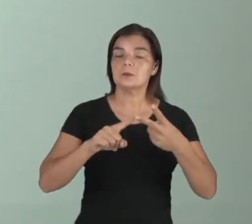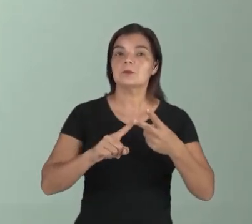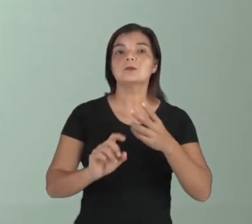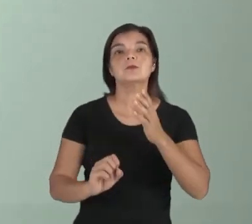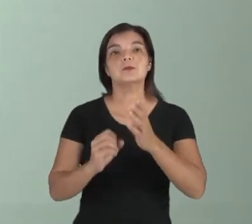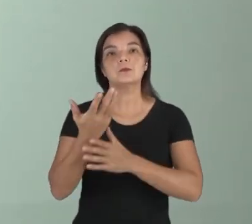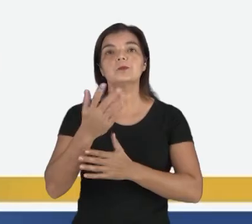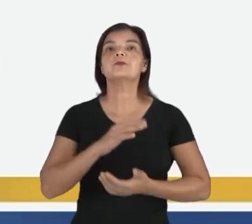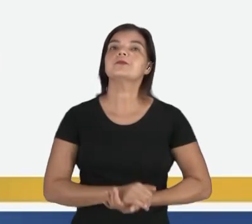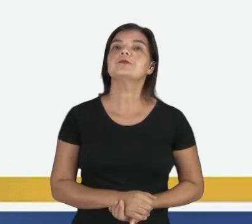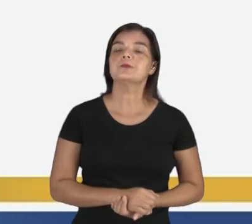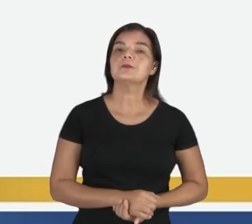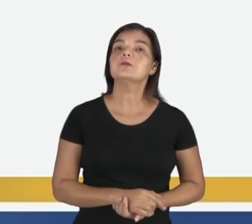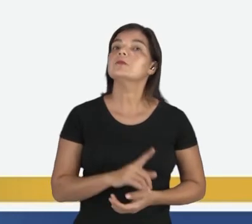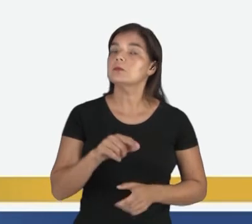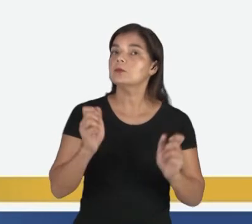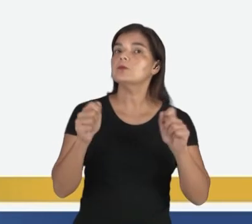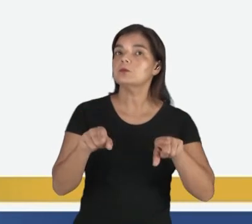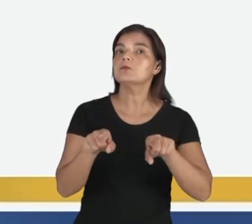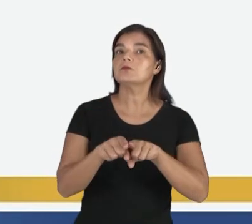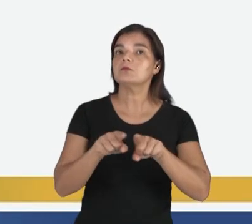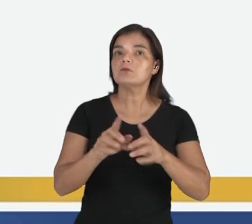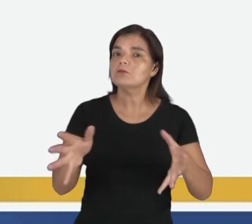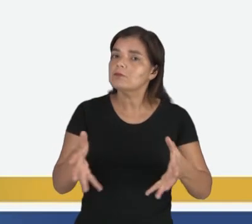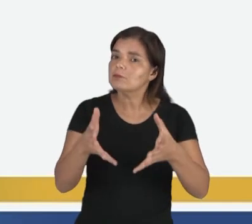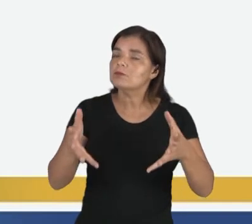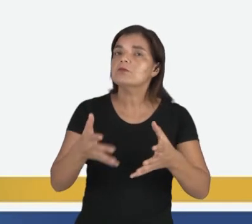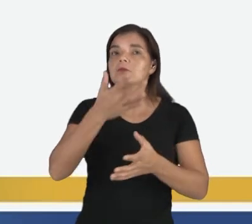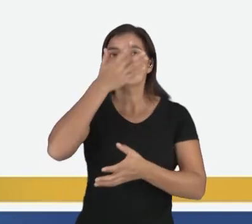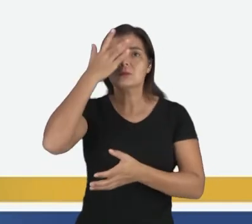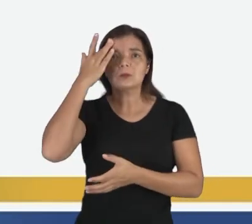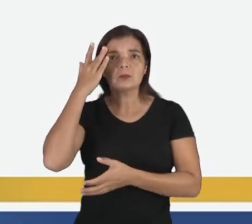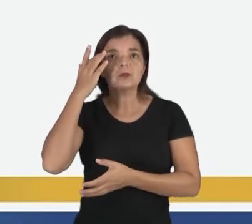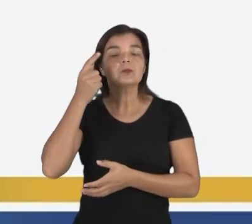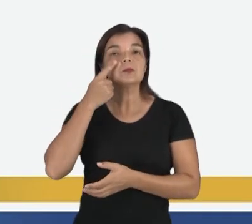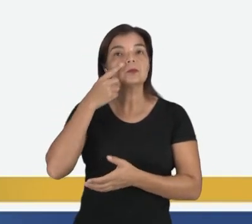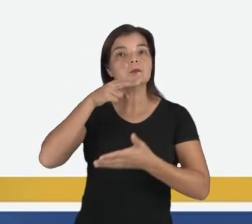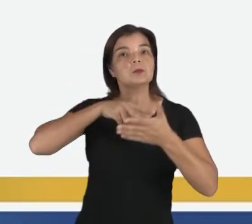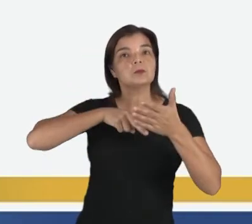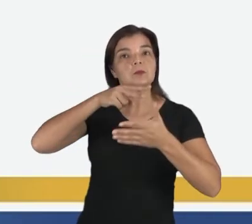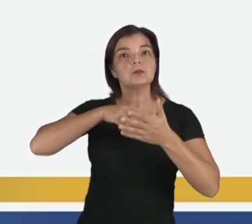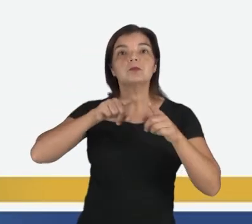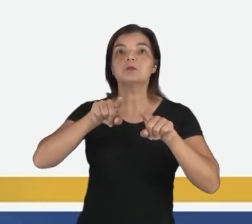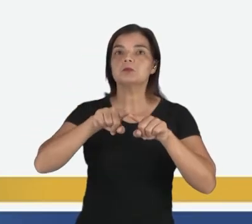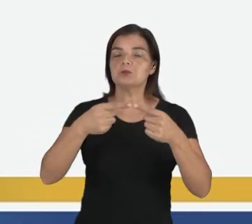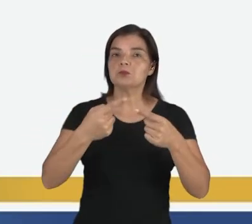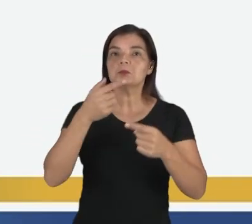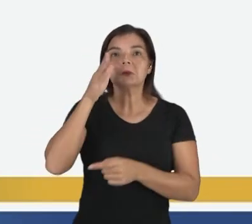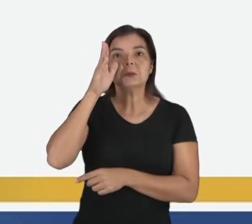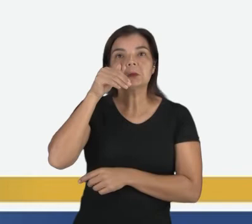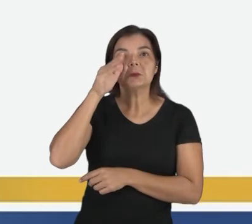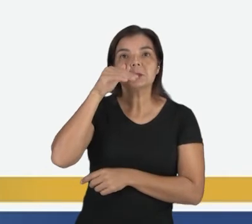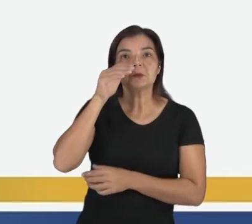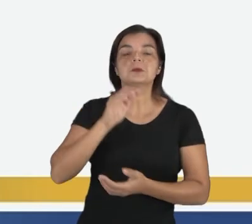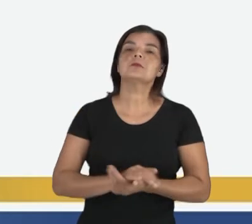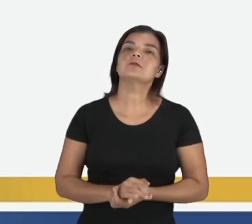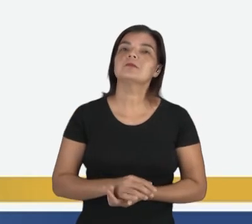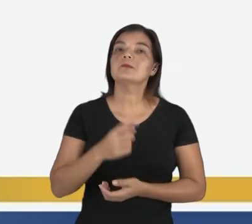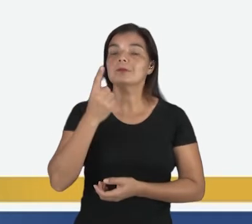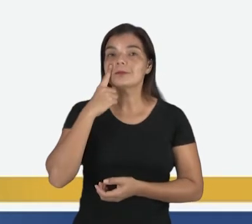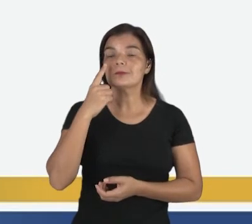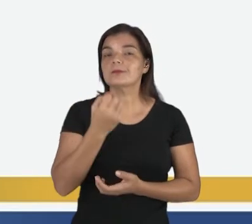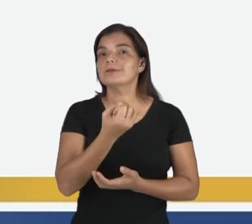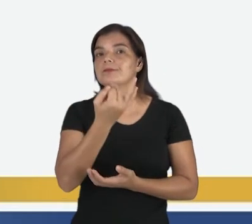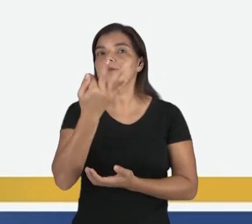dois fatos. É um fato que pode incentivar o público a seguir com a leitura, pois aguça a